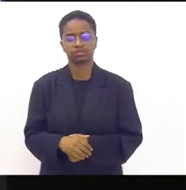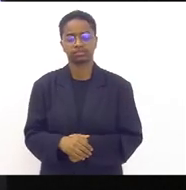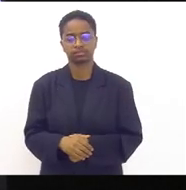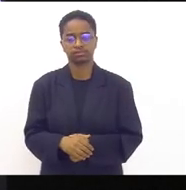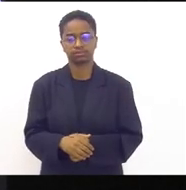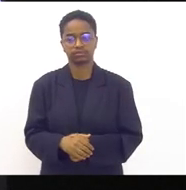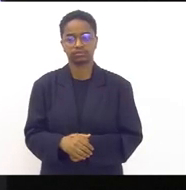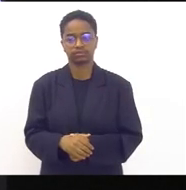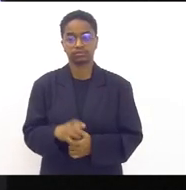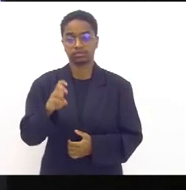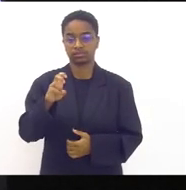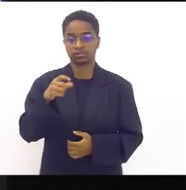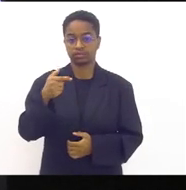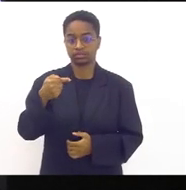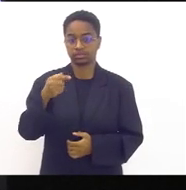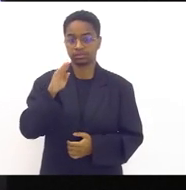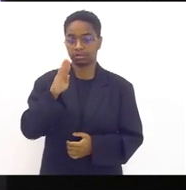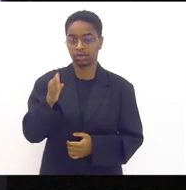57 bi,